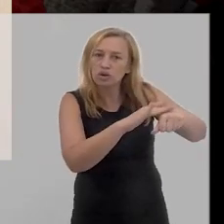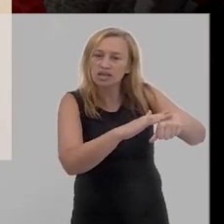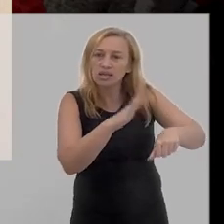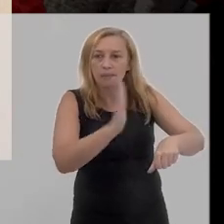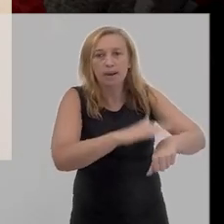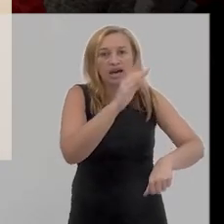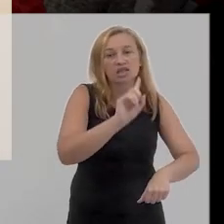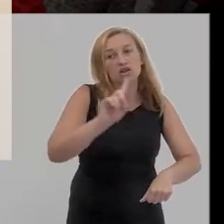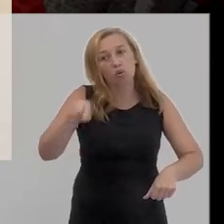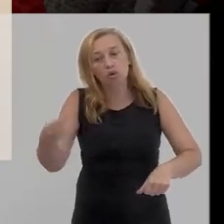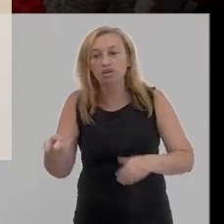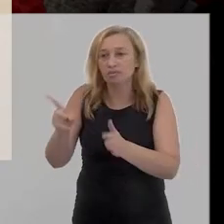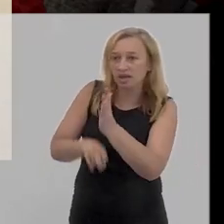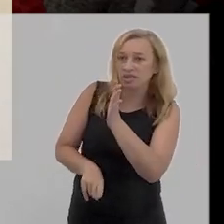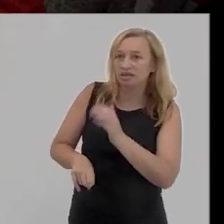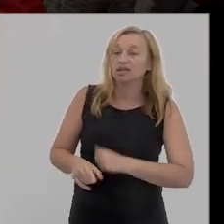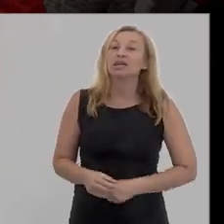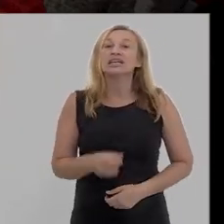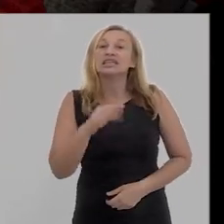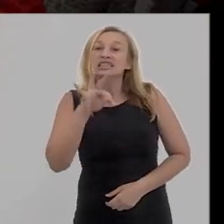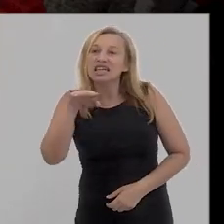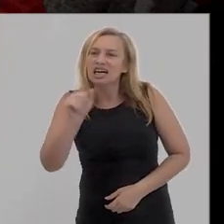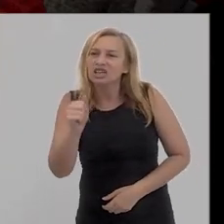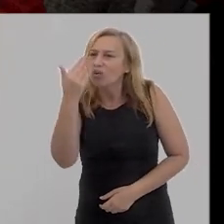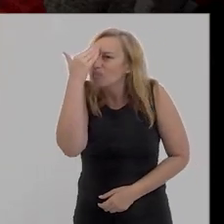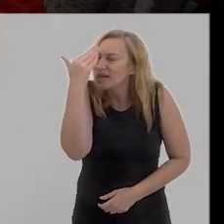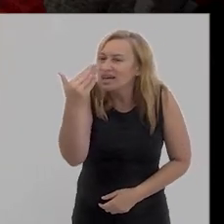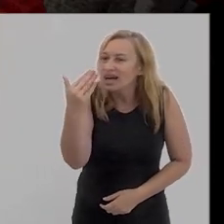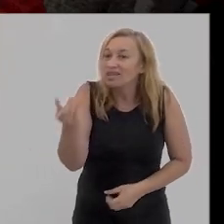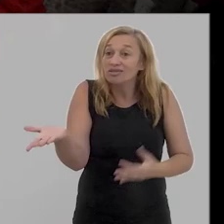demais e para outras pode ser de menos. Tânia, muito